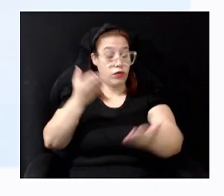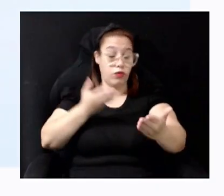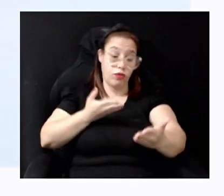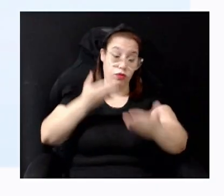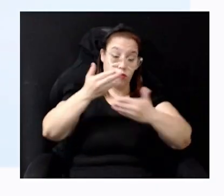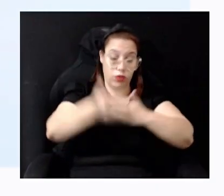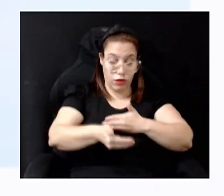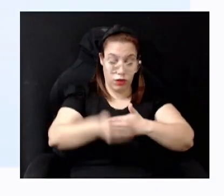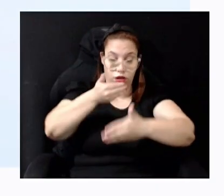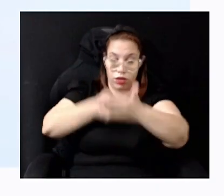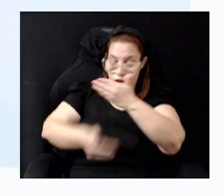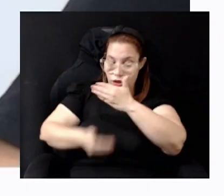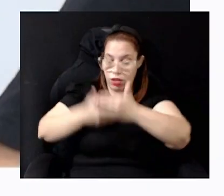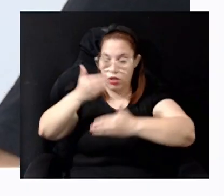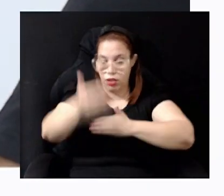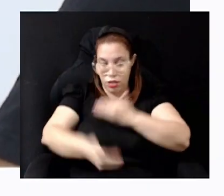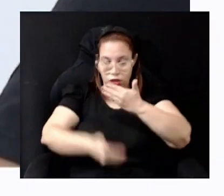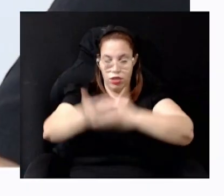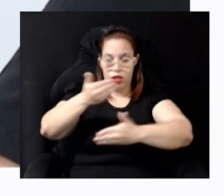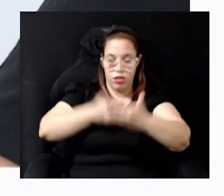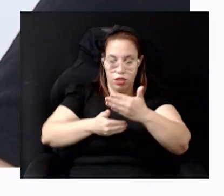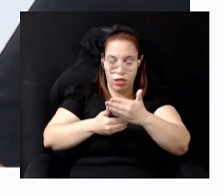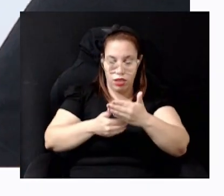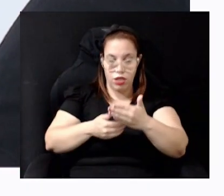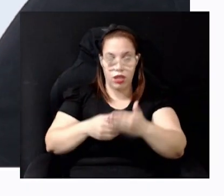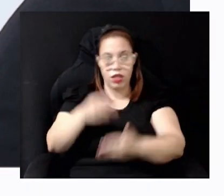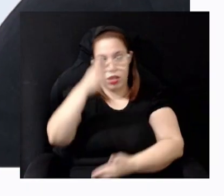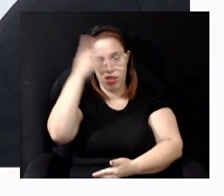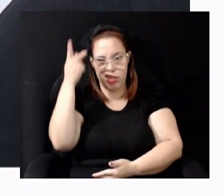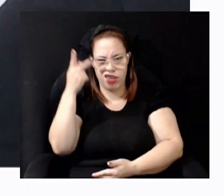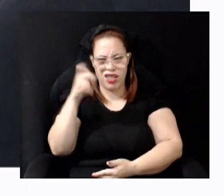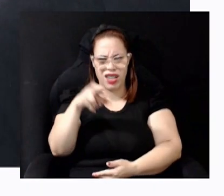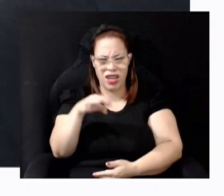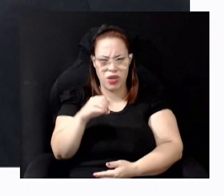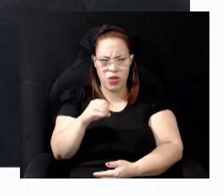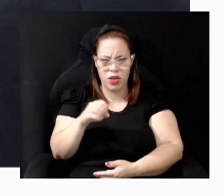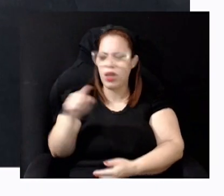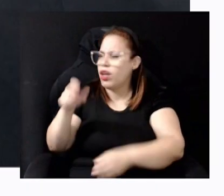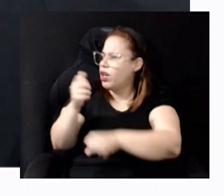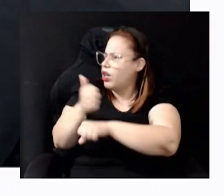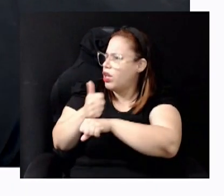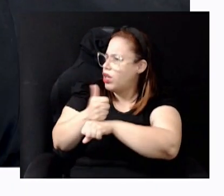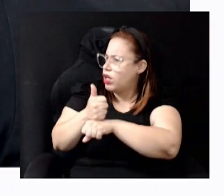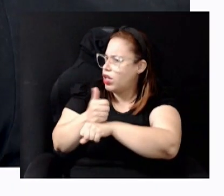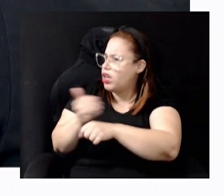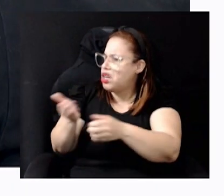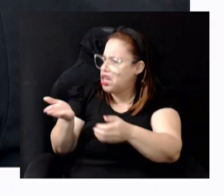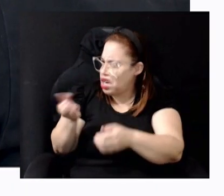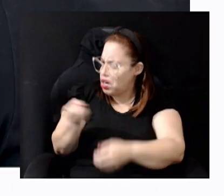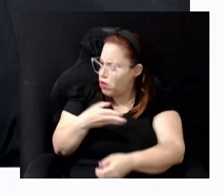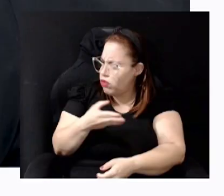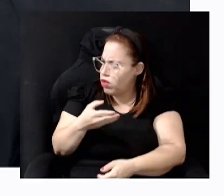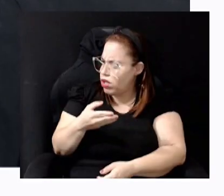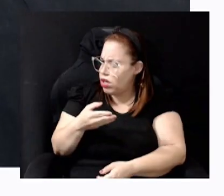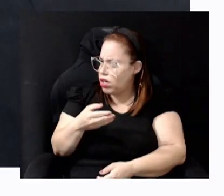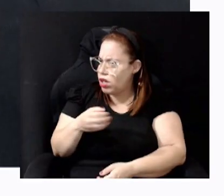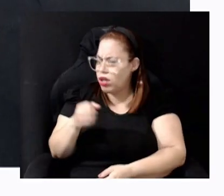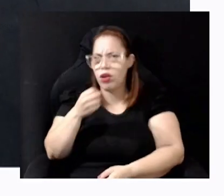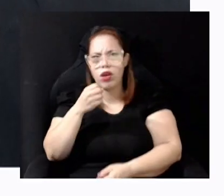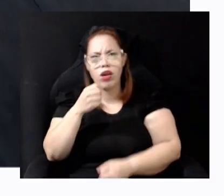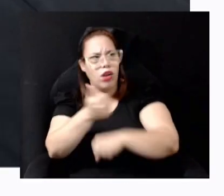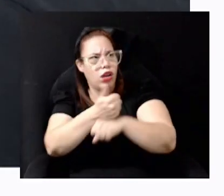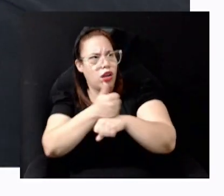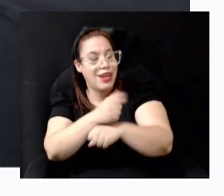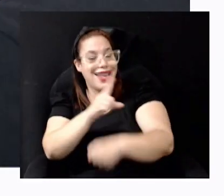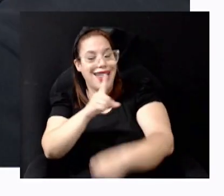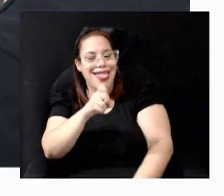esse negócio, esse aplicativo, enfim. Então, essa profissão, ela é recente? Conta pra gente. Então, a profissão de designer, ela é